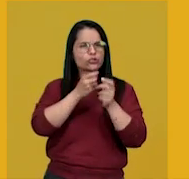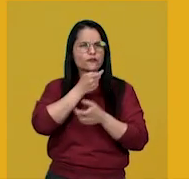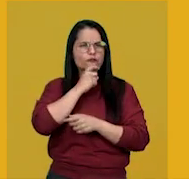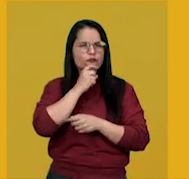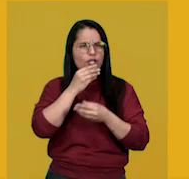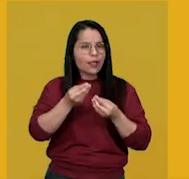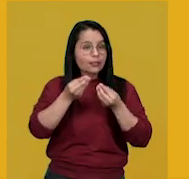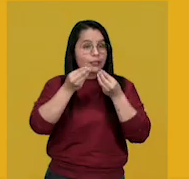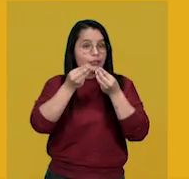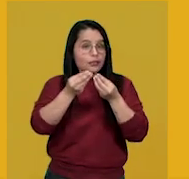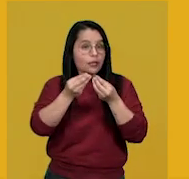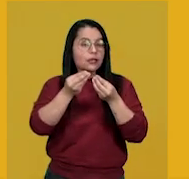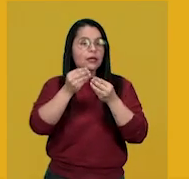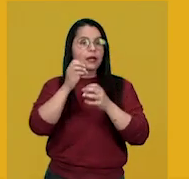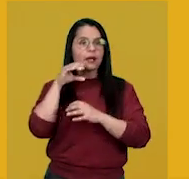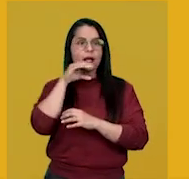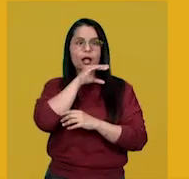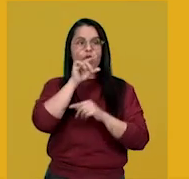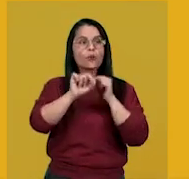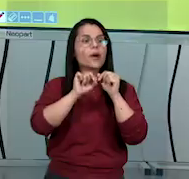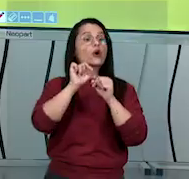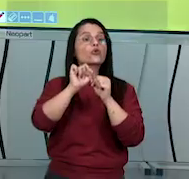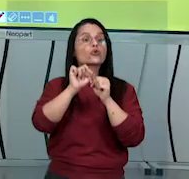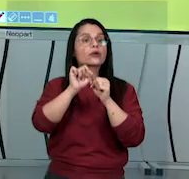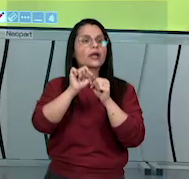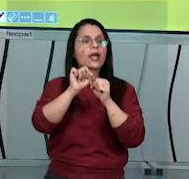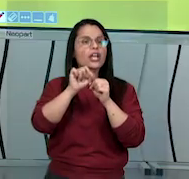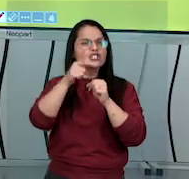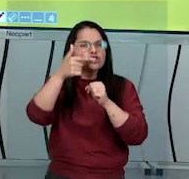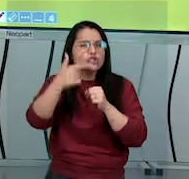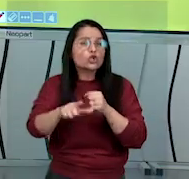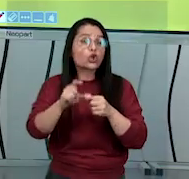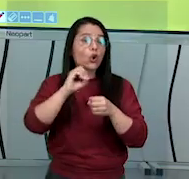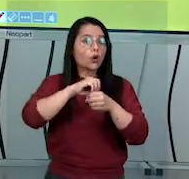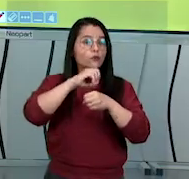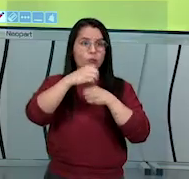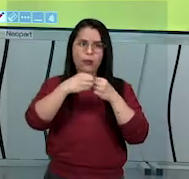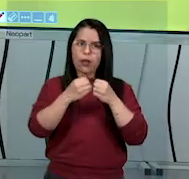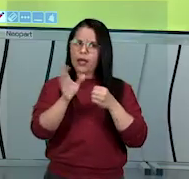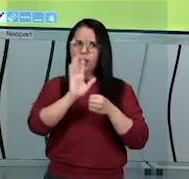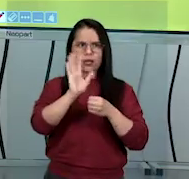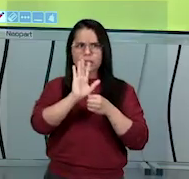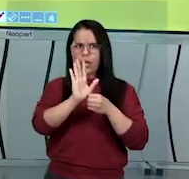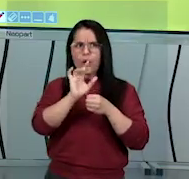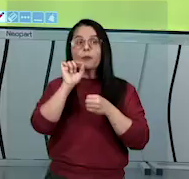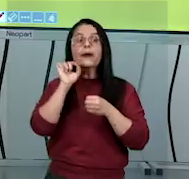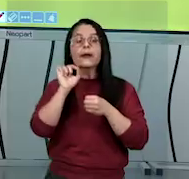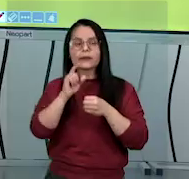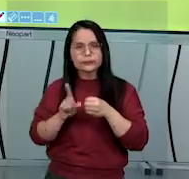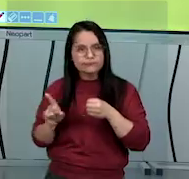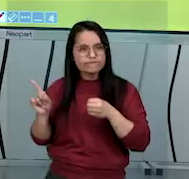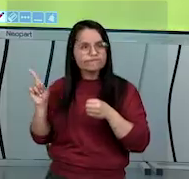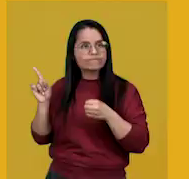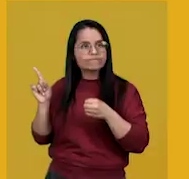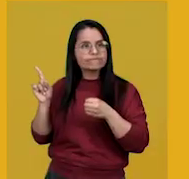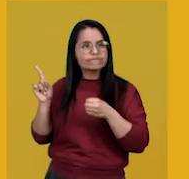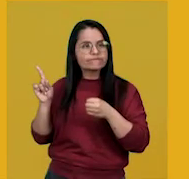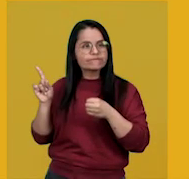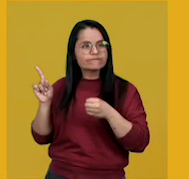calor para a... Nós não vamos colocar moléculas de novo, nós vamos colocar para